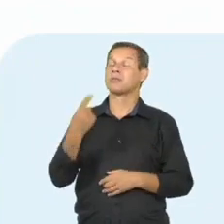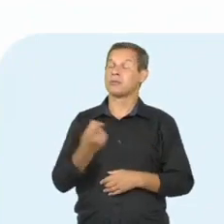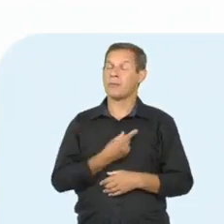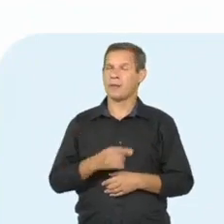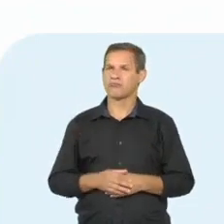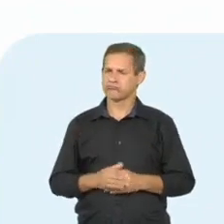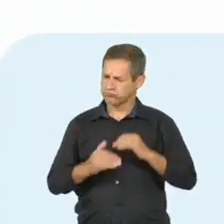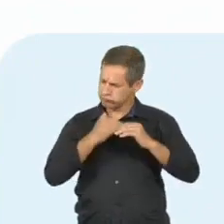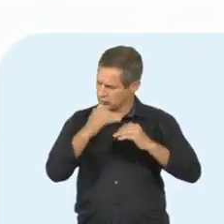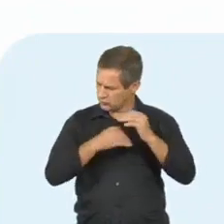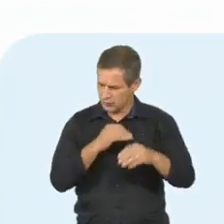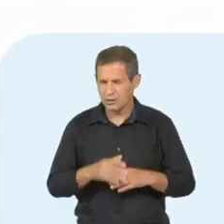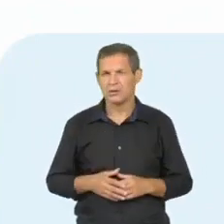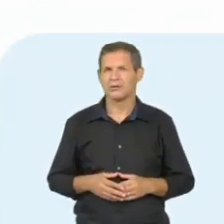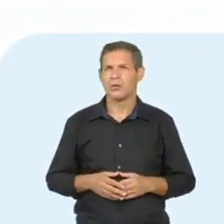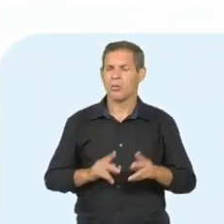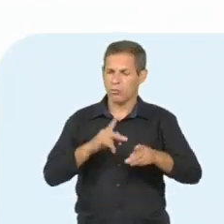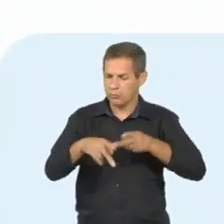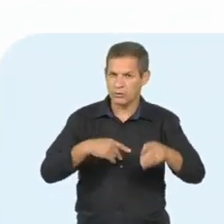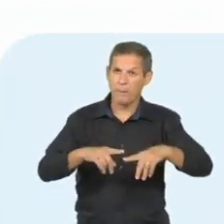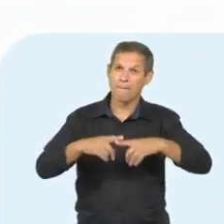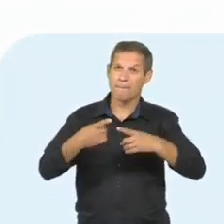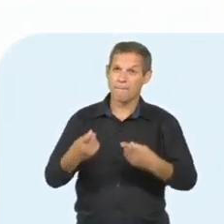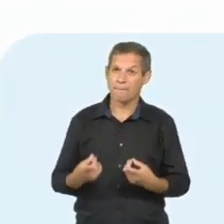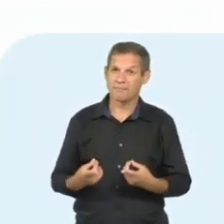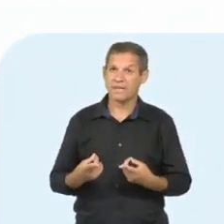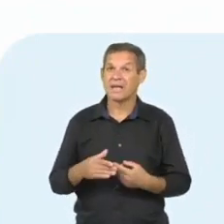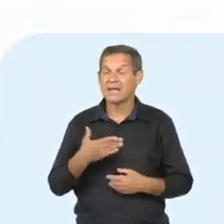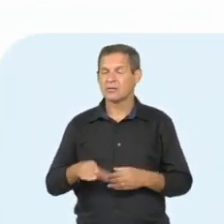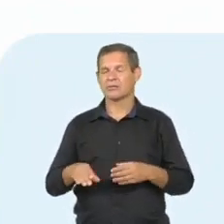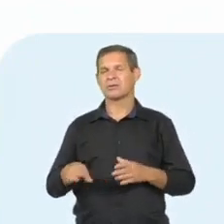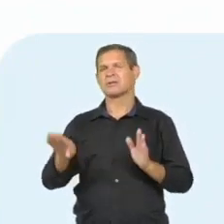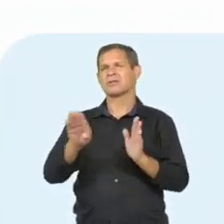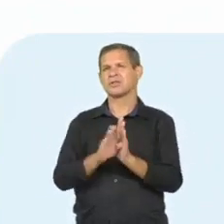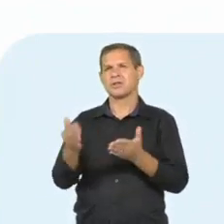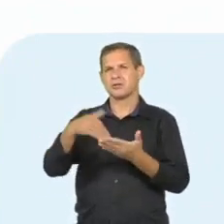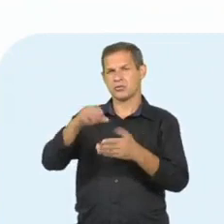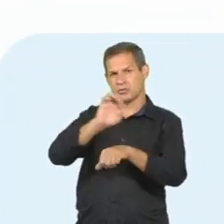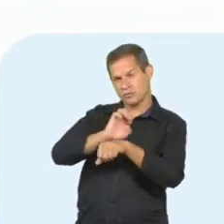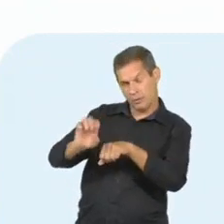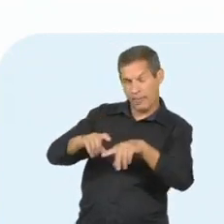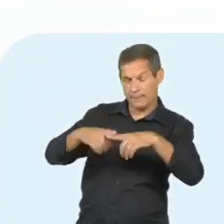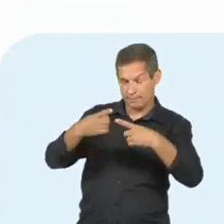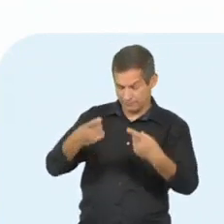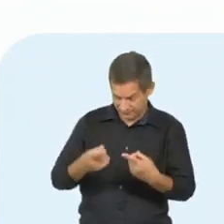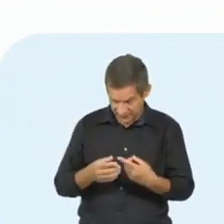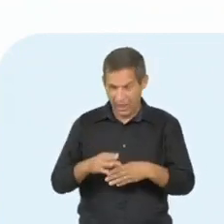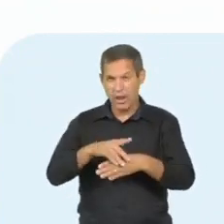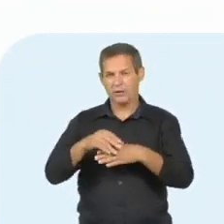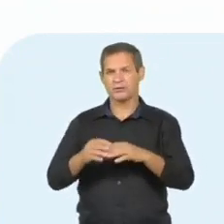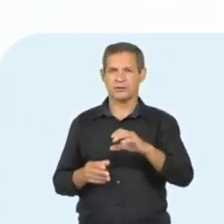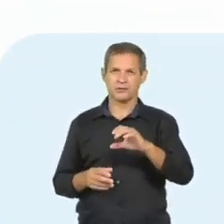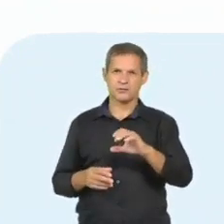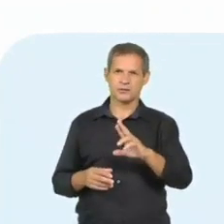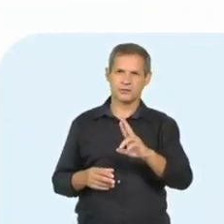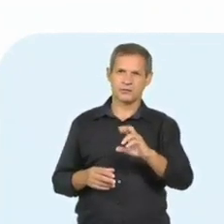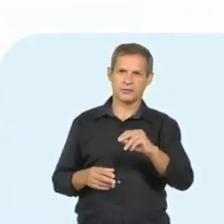Um crescimento populacional. E aí chega na última fase, que é das doenças